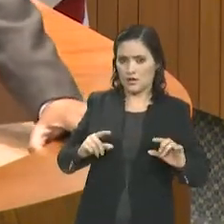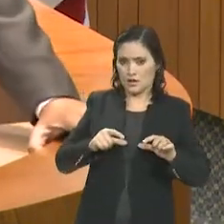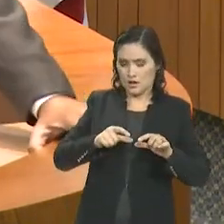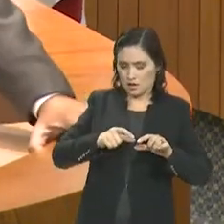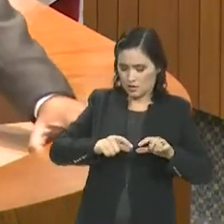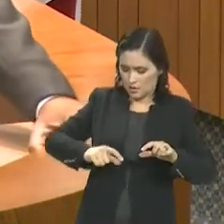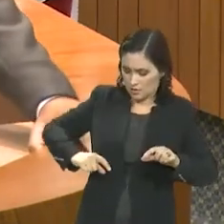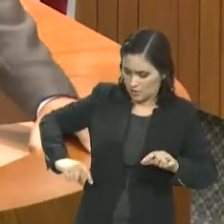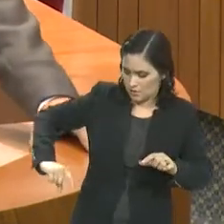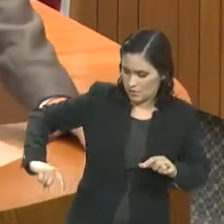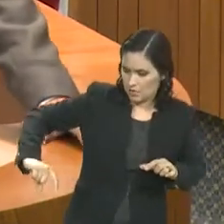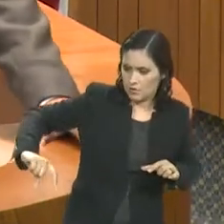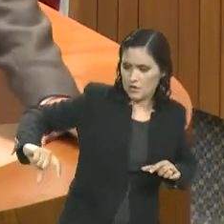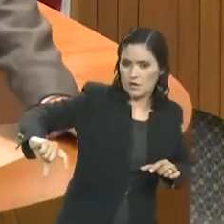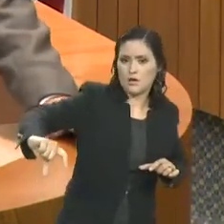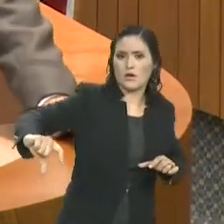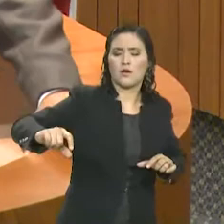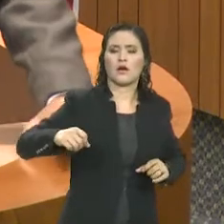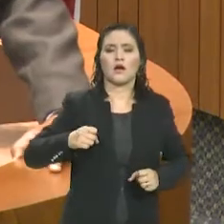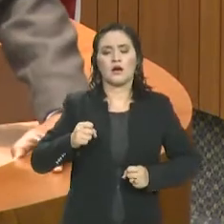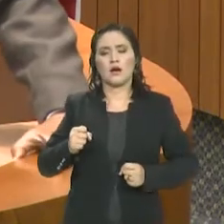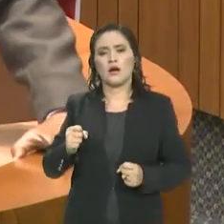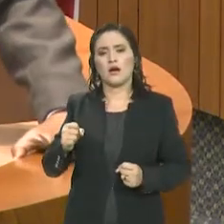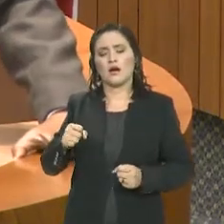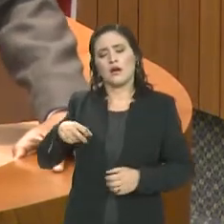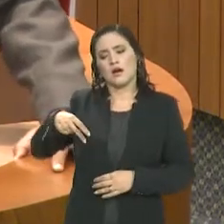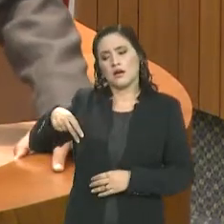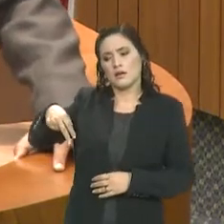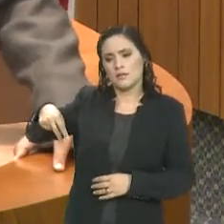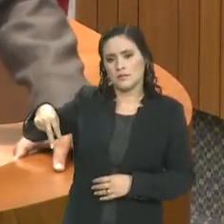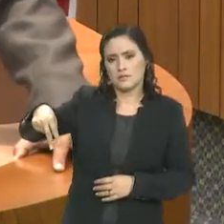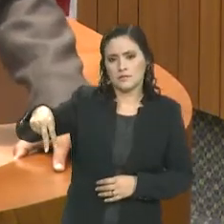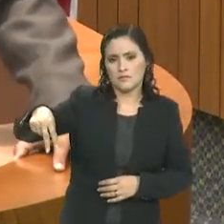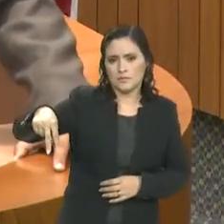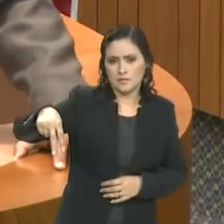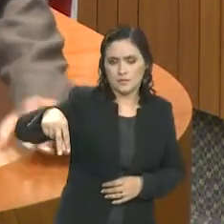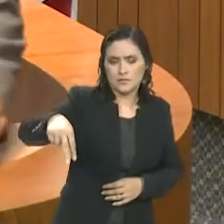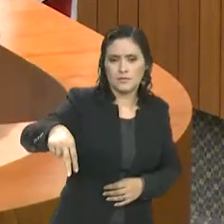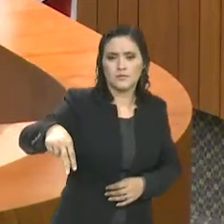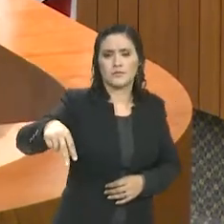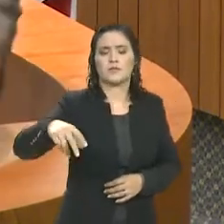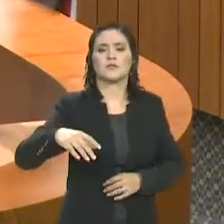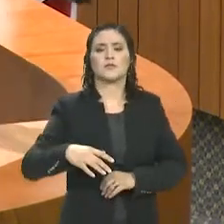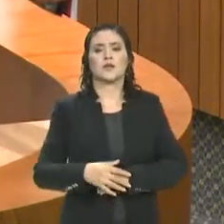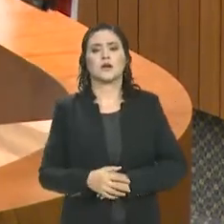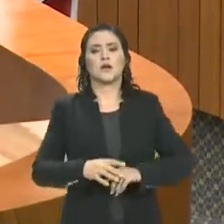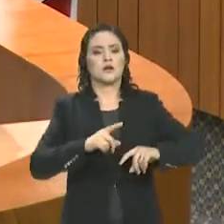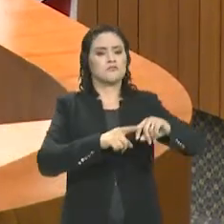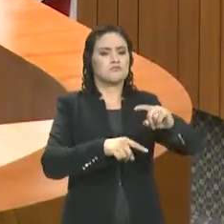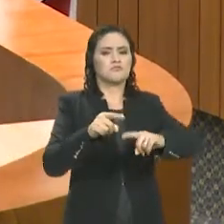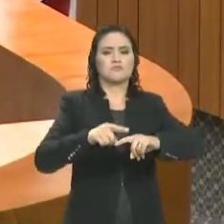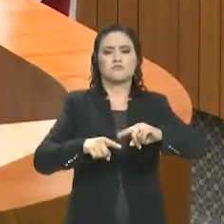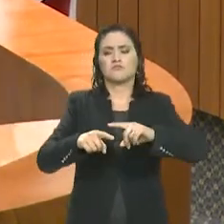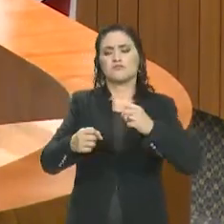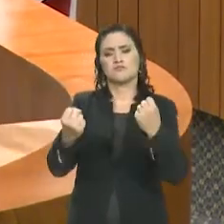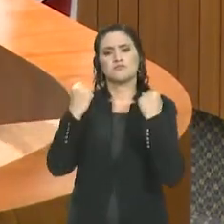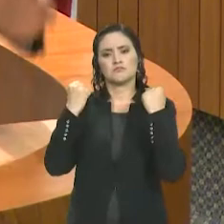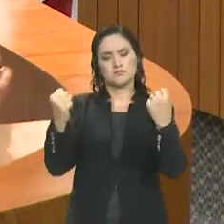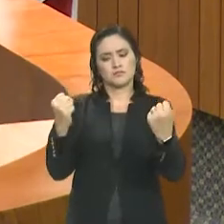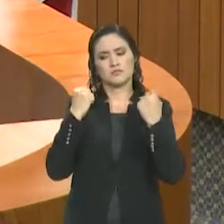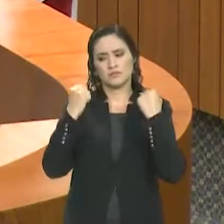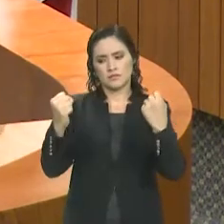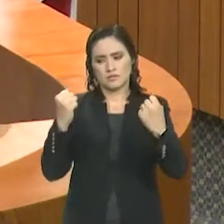uma dignidade tão grande. Eu digo isto porque, para quem quer de repente jogar em um campo de